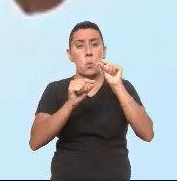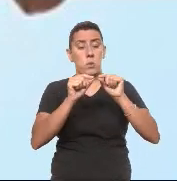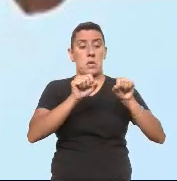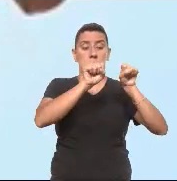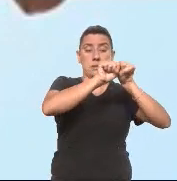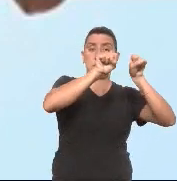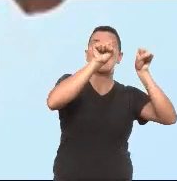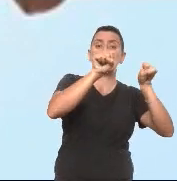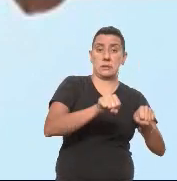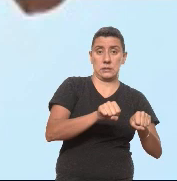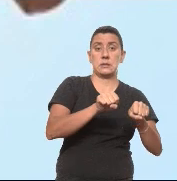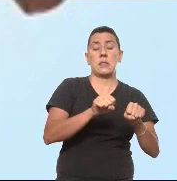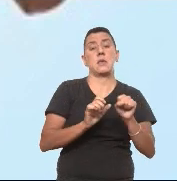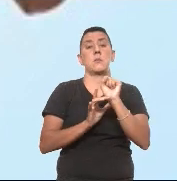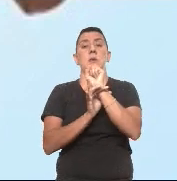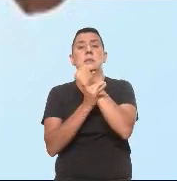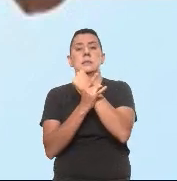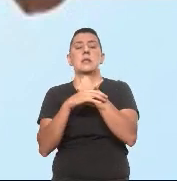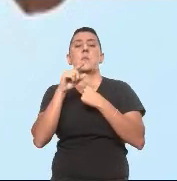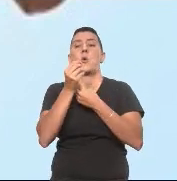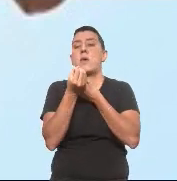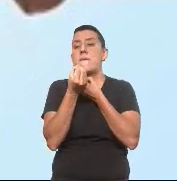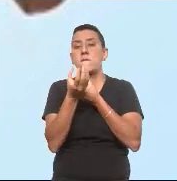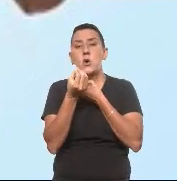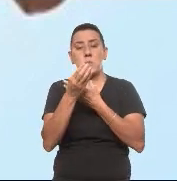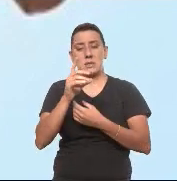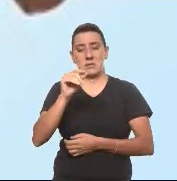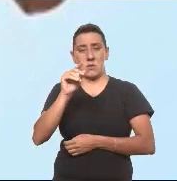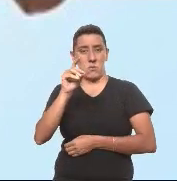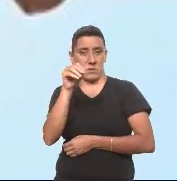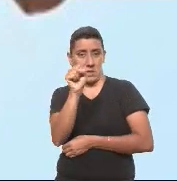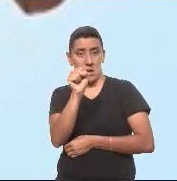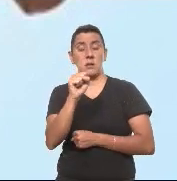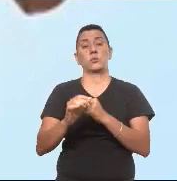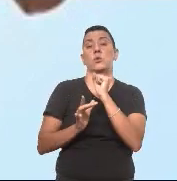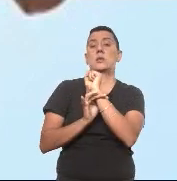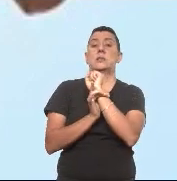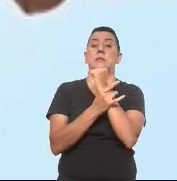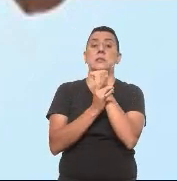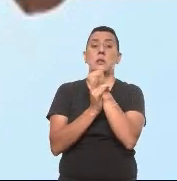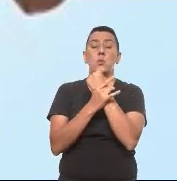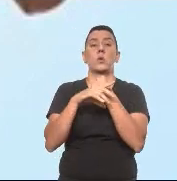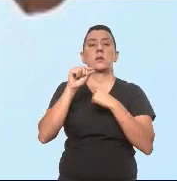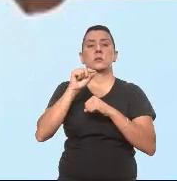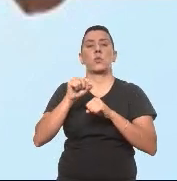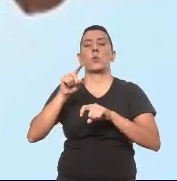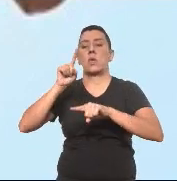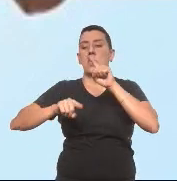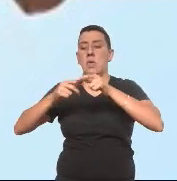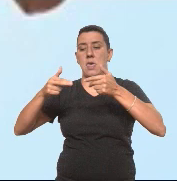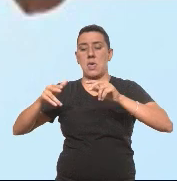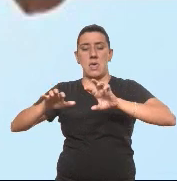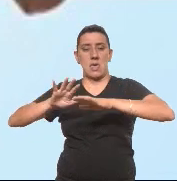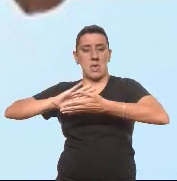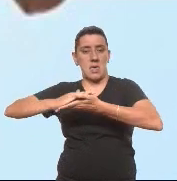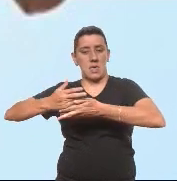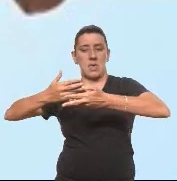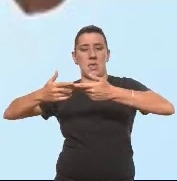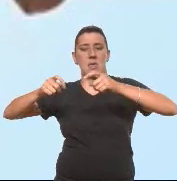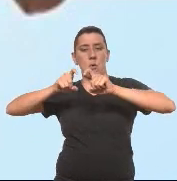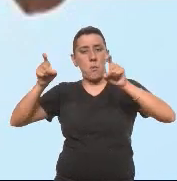sistemas de garantia de criptografia das informações garantia de que os equipamentos têm segurança garante as